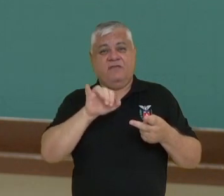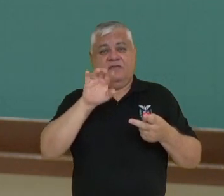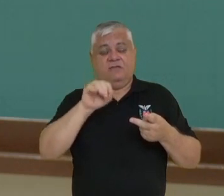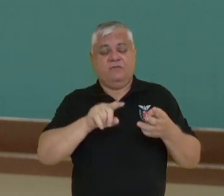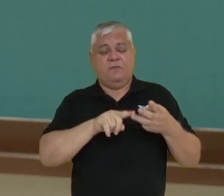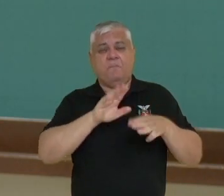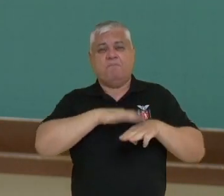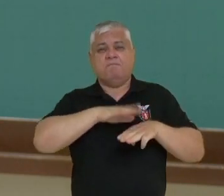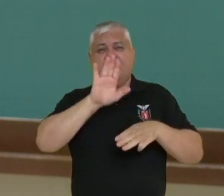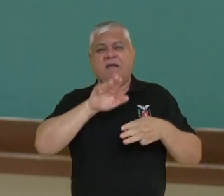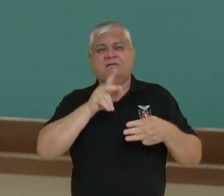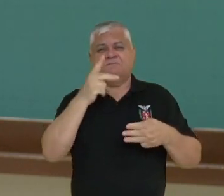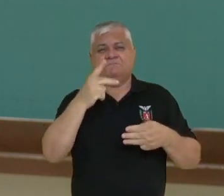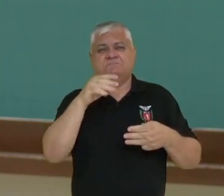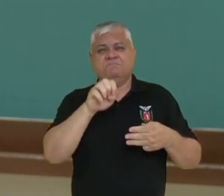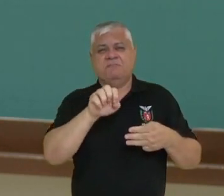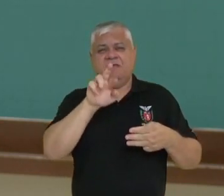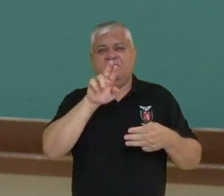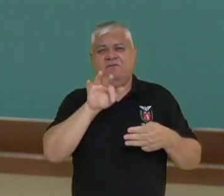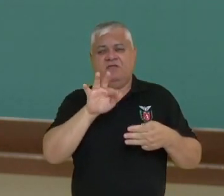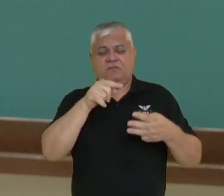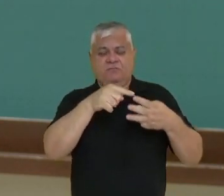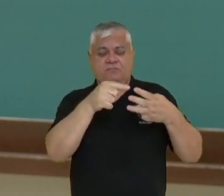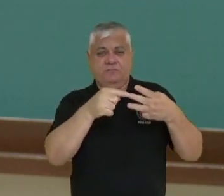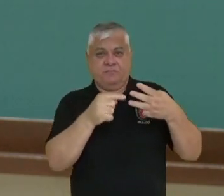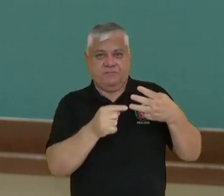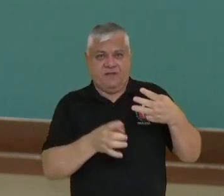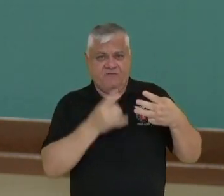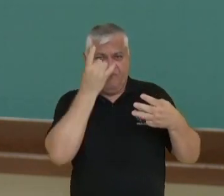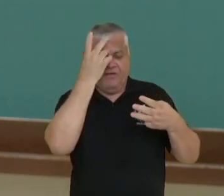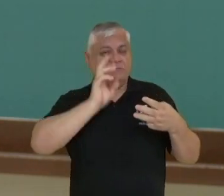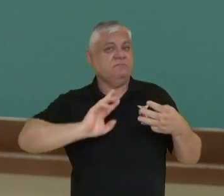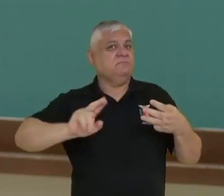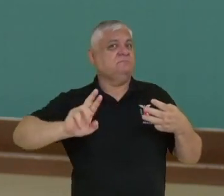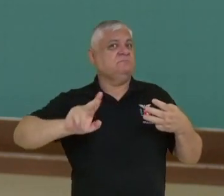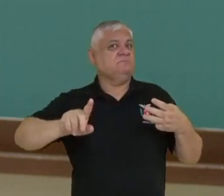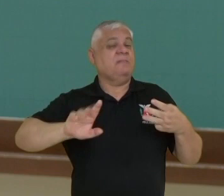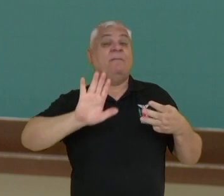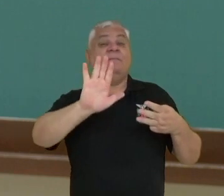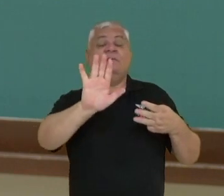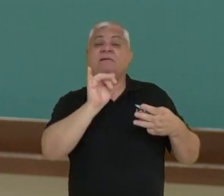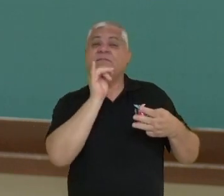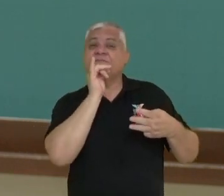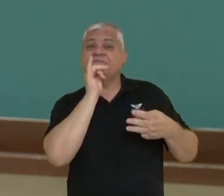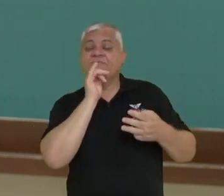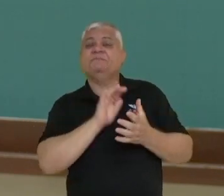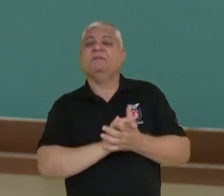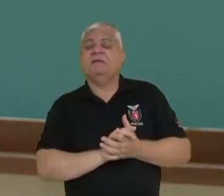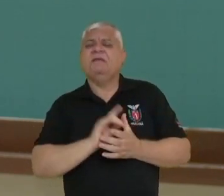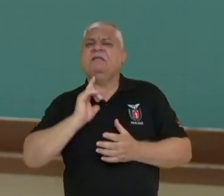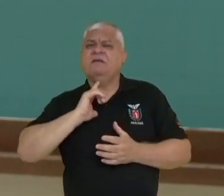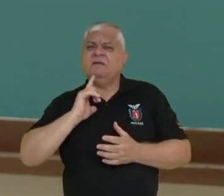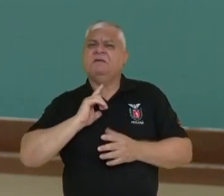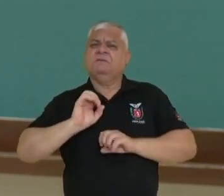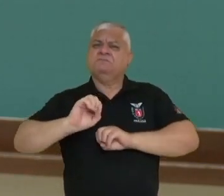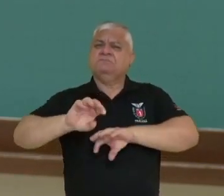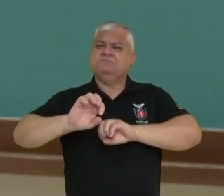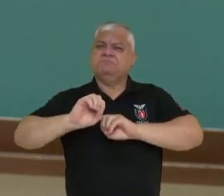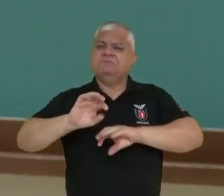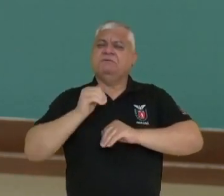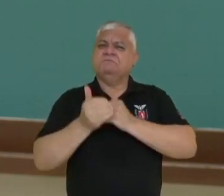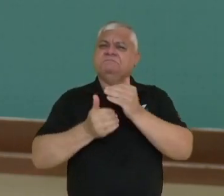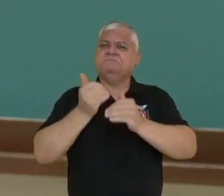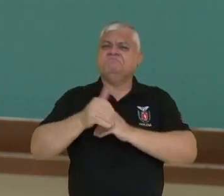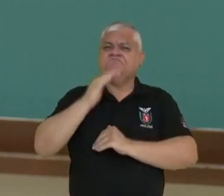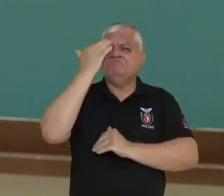que perfeito. Então, é fácil, professor? Não, não é tão fácil, de saber. Mas nós vamos trabalhando para